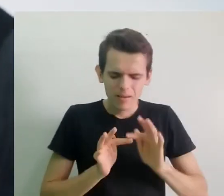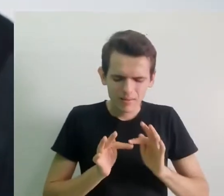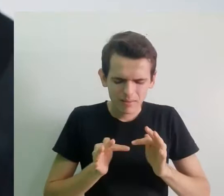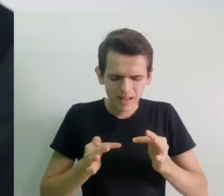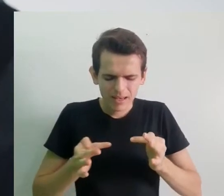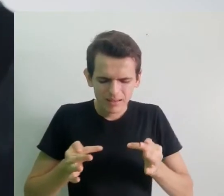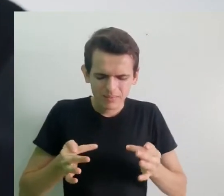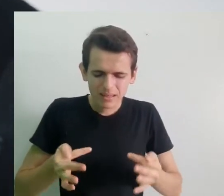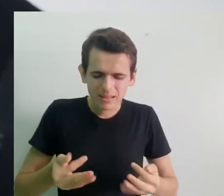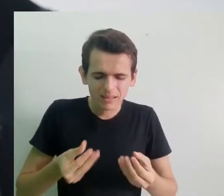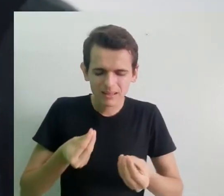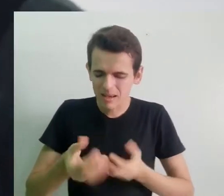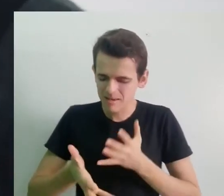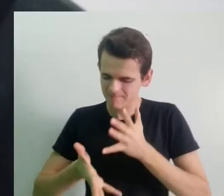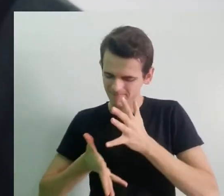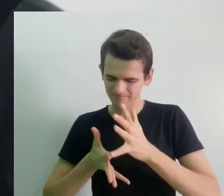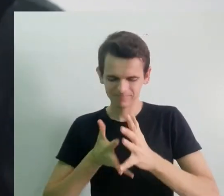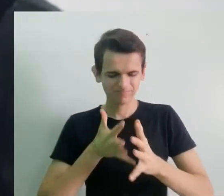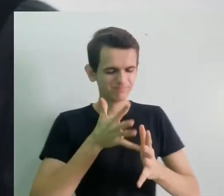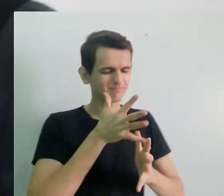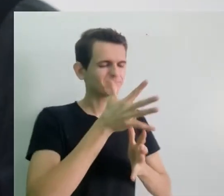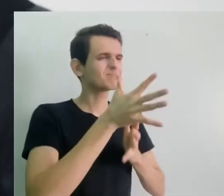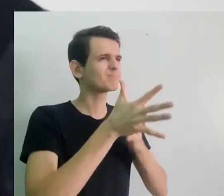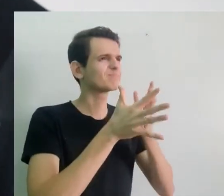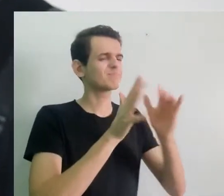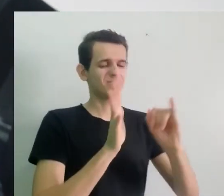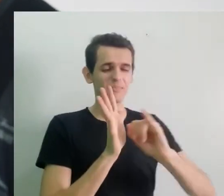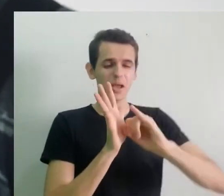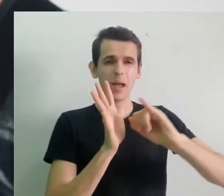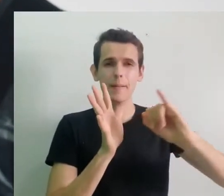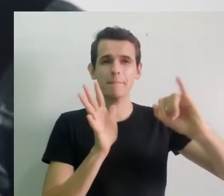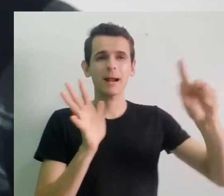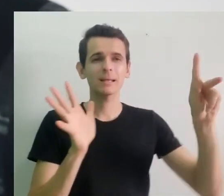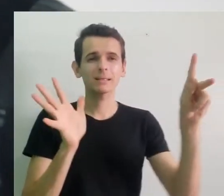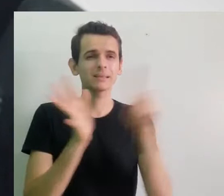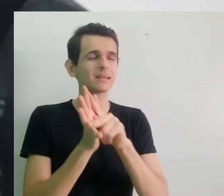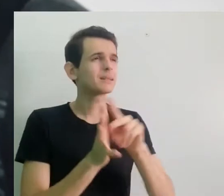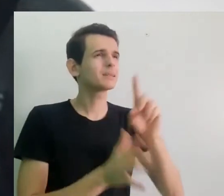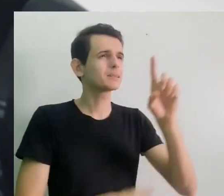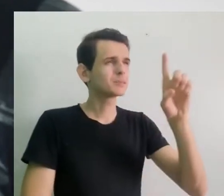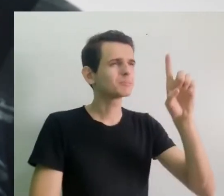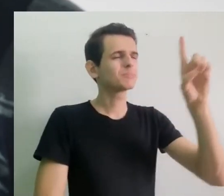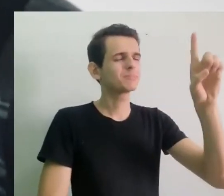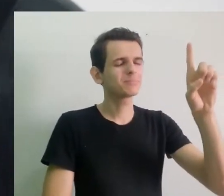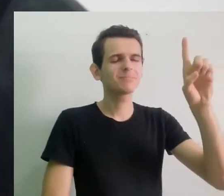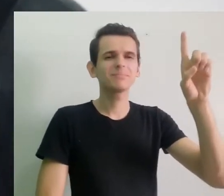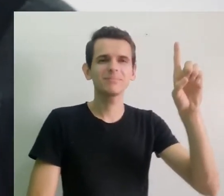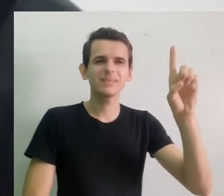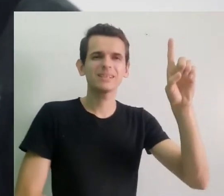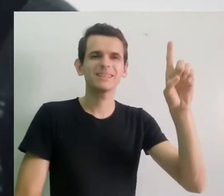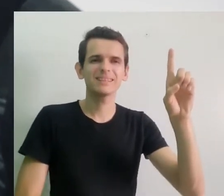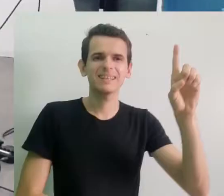o levantar das minhas mãos é pra dizer que te